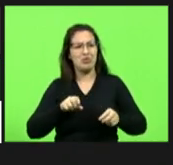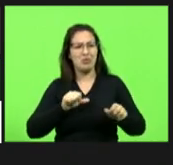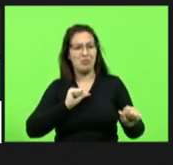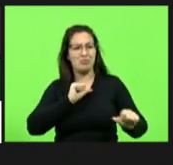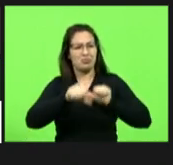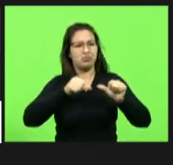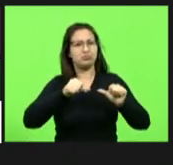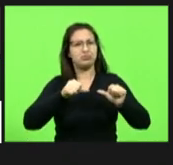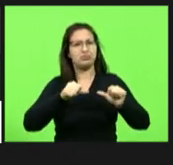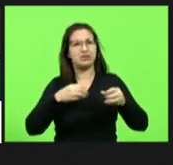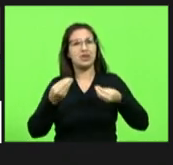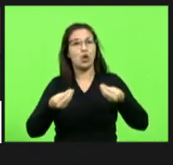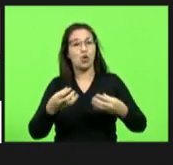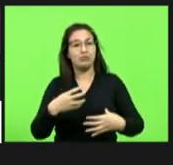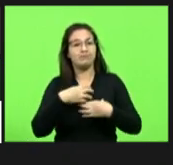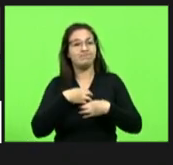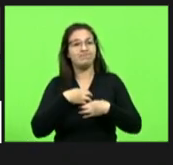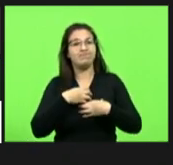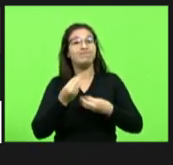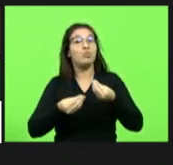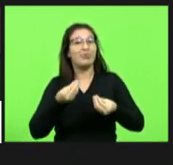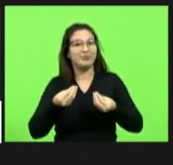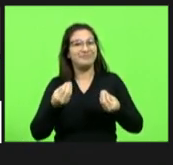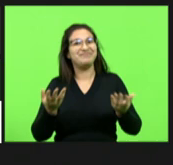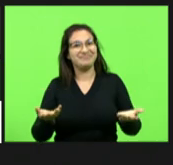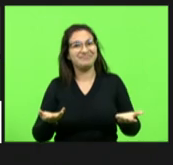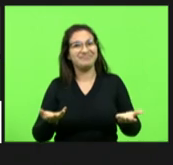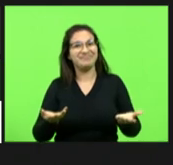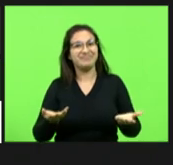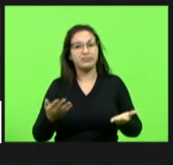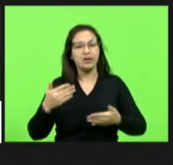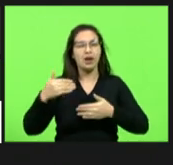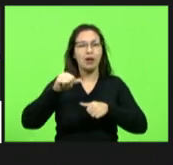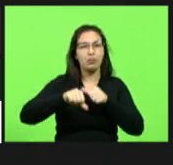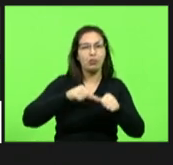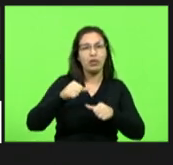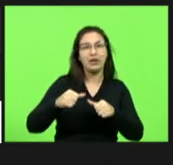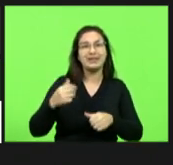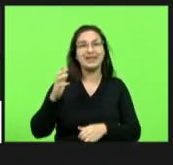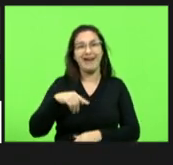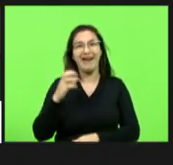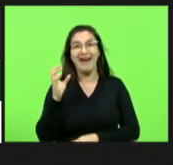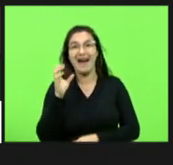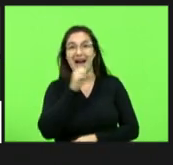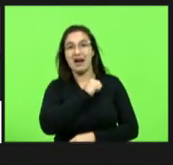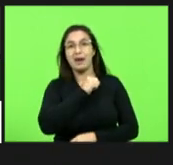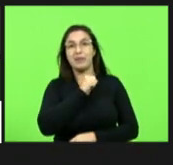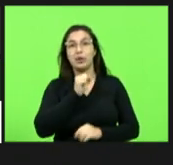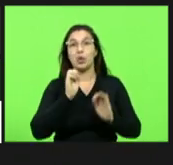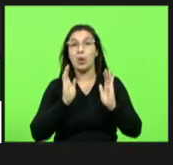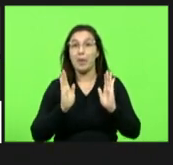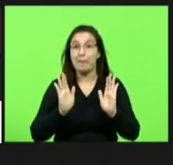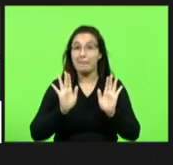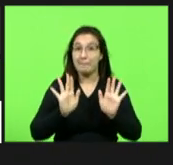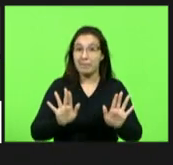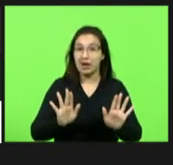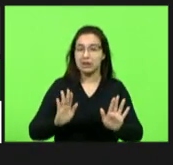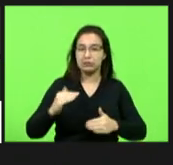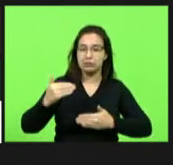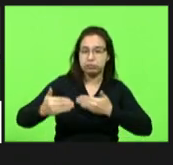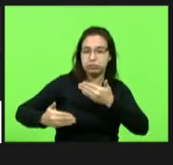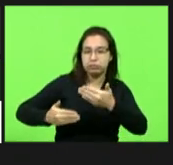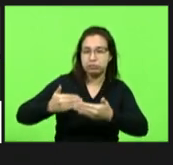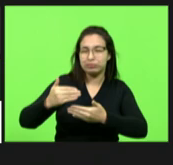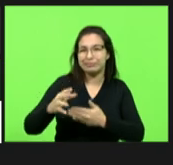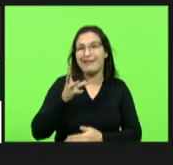mudança. Enquanto a mudança pode ser um processo rápido, a transição geralmente ocorre muito mais lentamente. Eu penso que